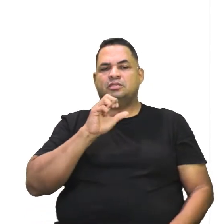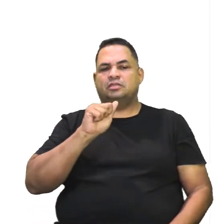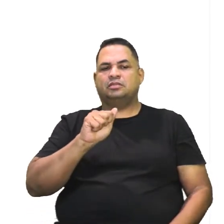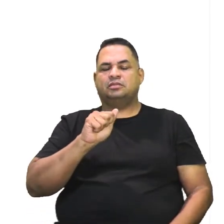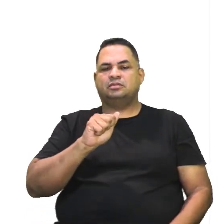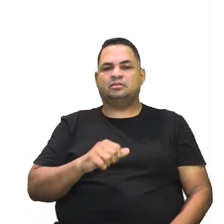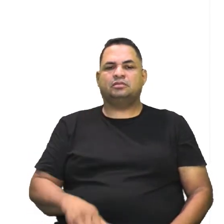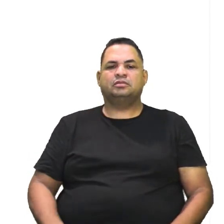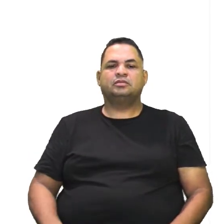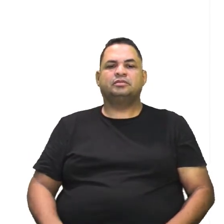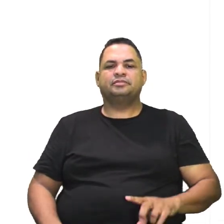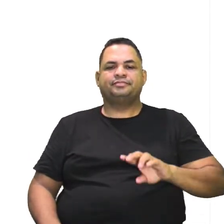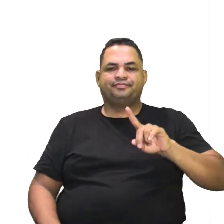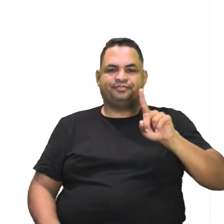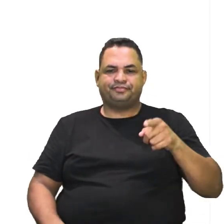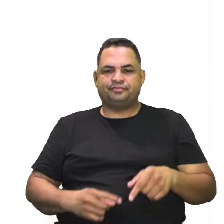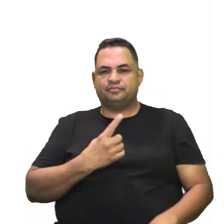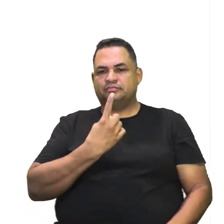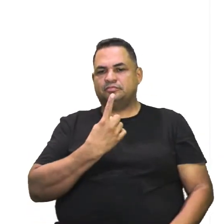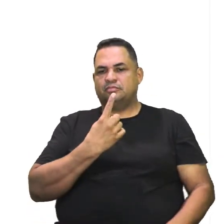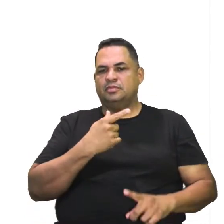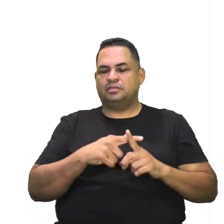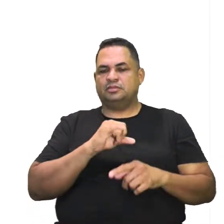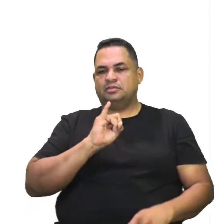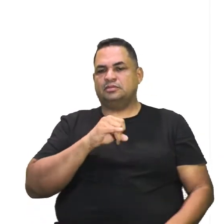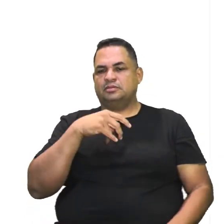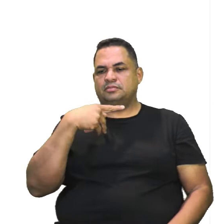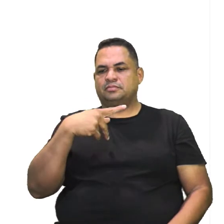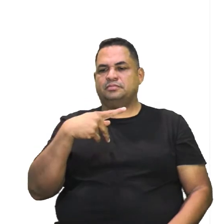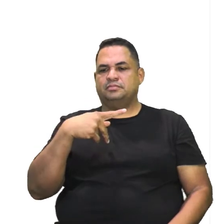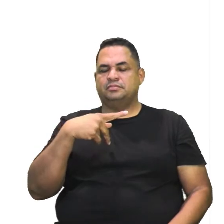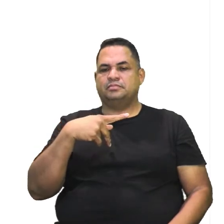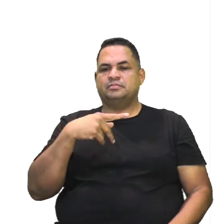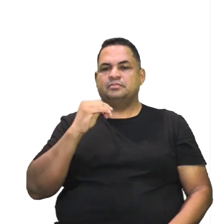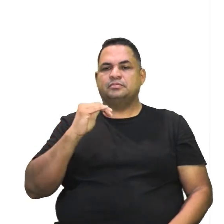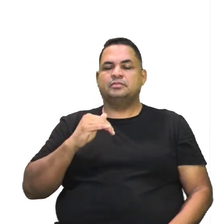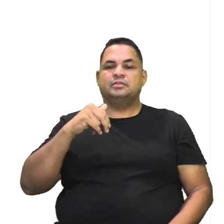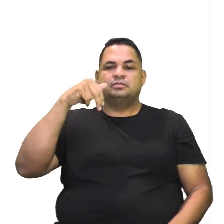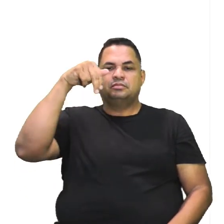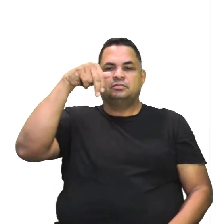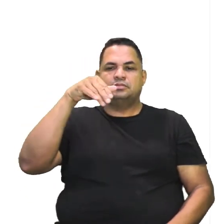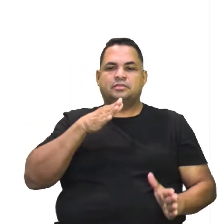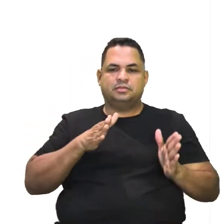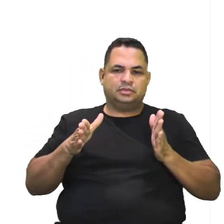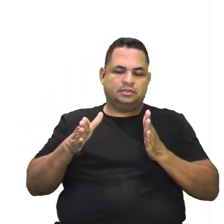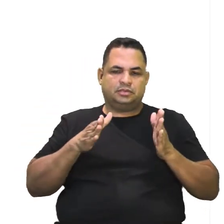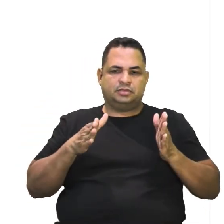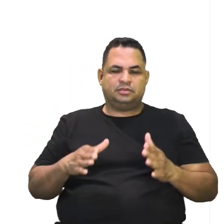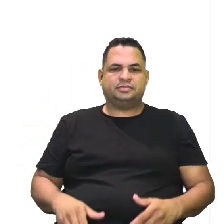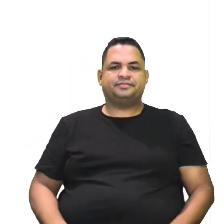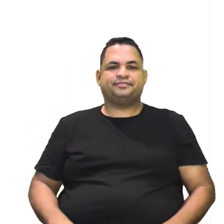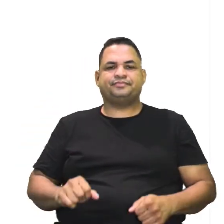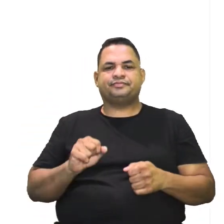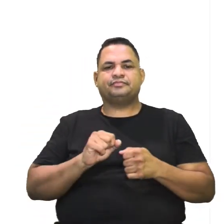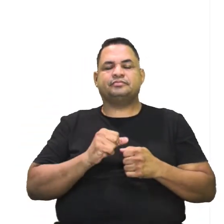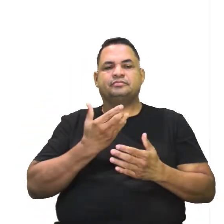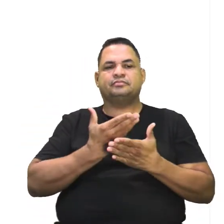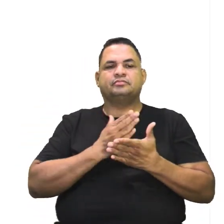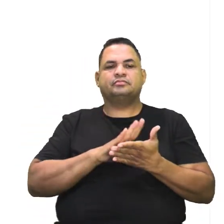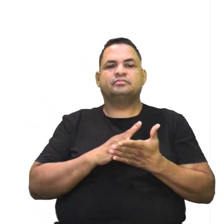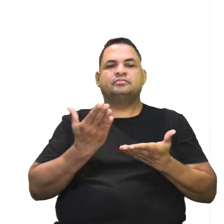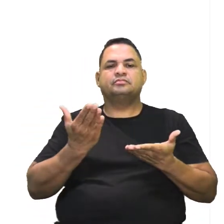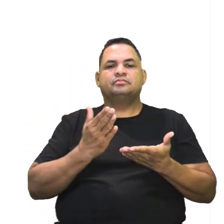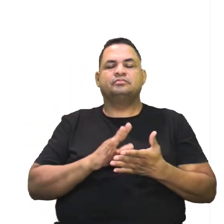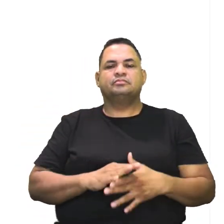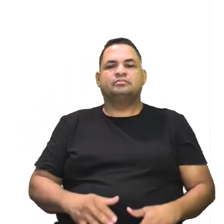ser igual a 1 mais o IP elevado a N, é o período, né? Vamos lá fazer a interpretação,